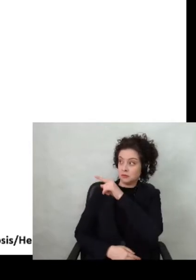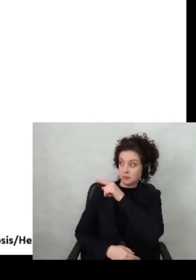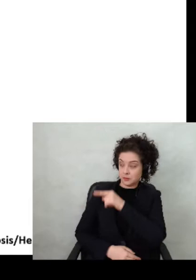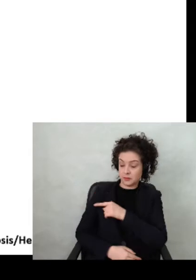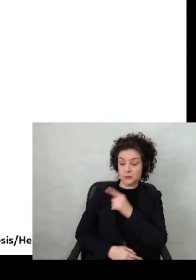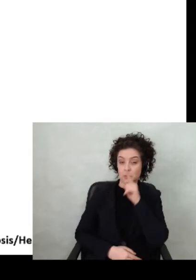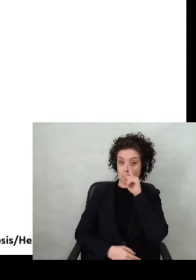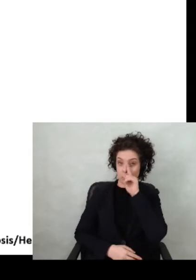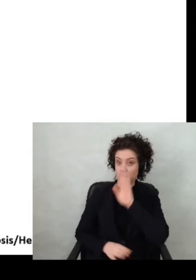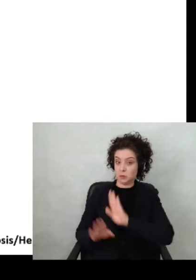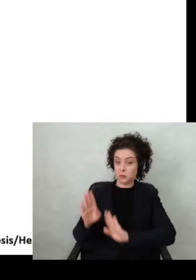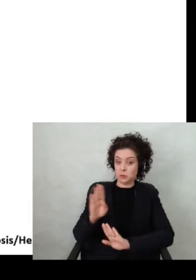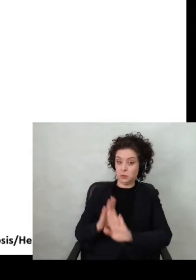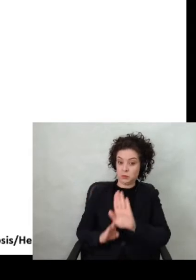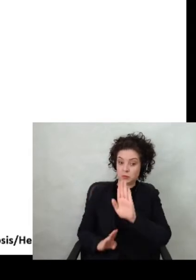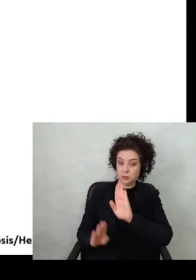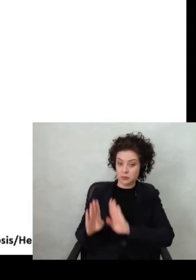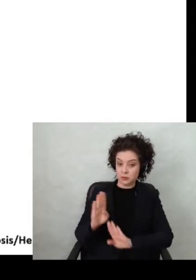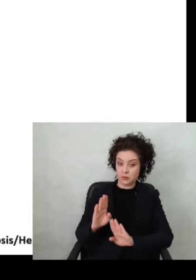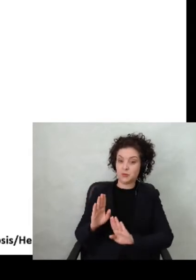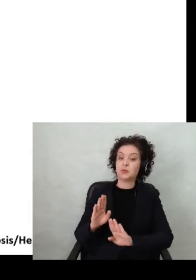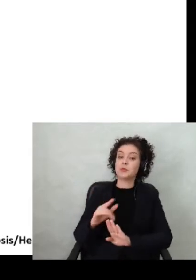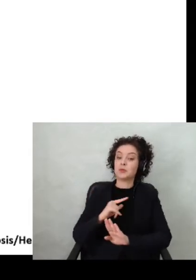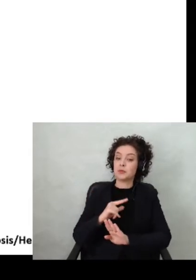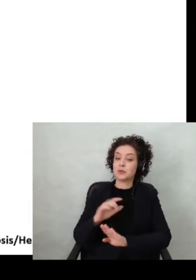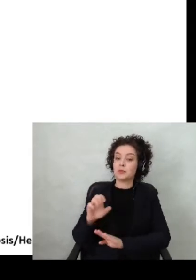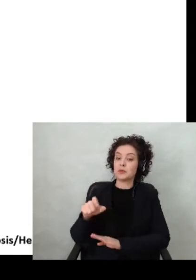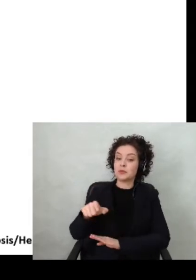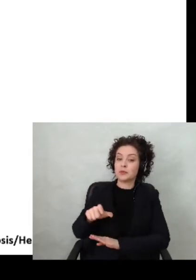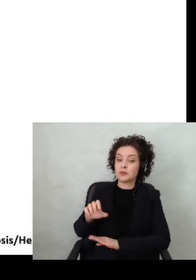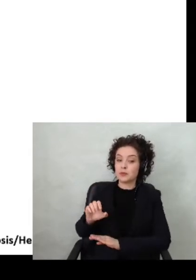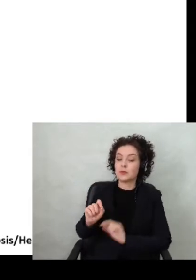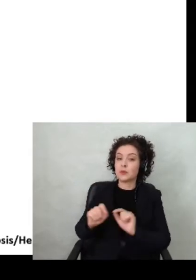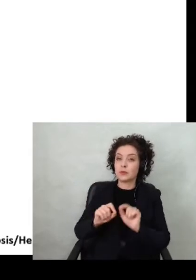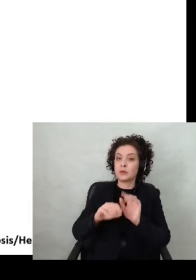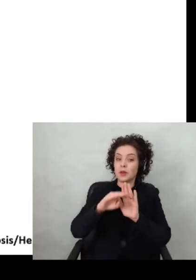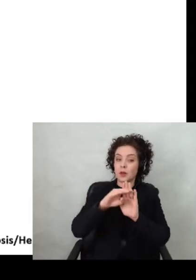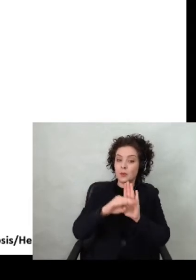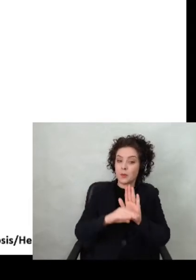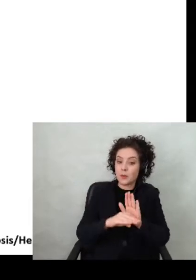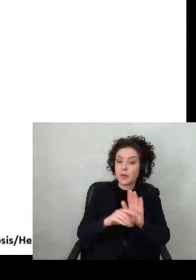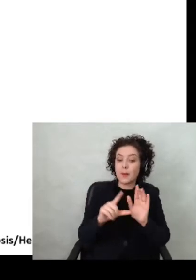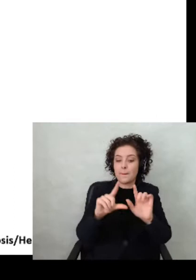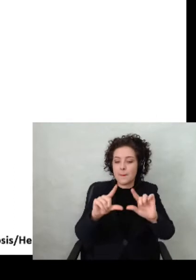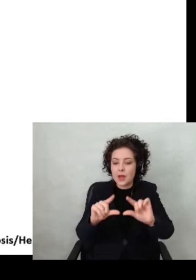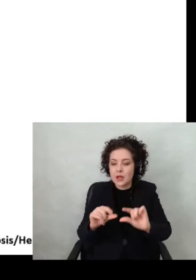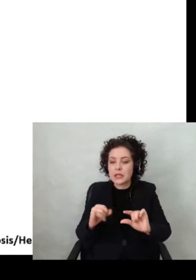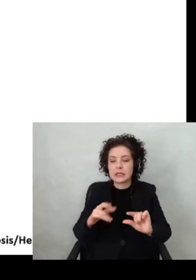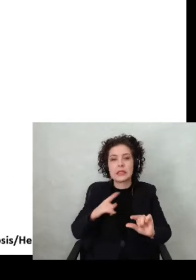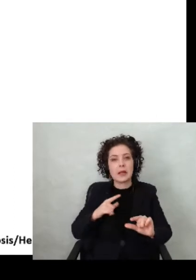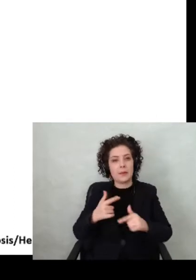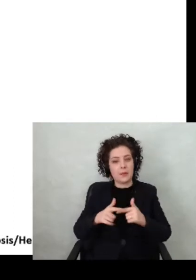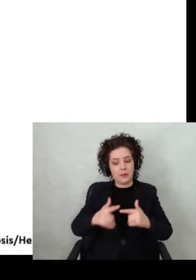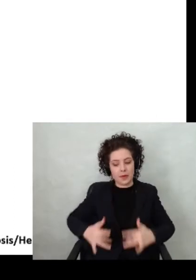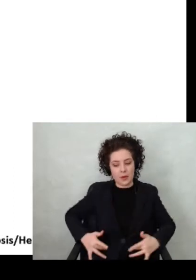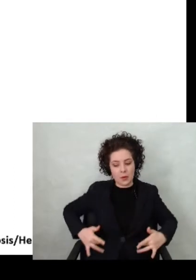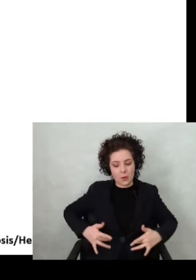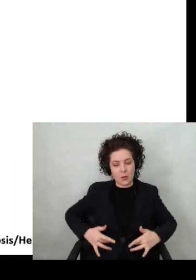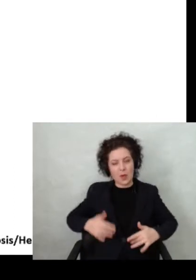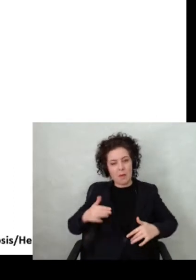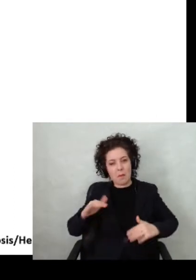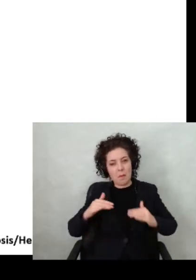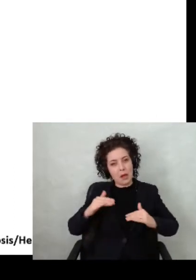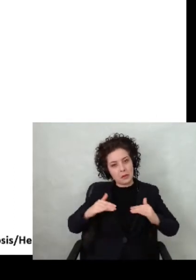a enoxaparina, ela deve ter a sua dose reduzida em pacientes com disfunção renal moderada grave, né? Isso é